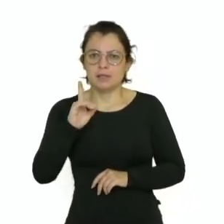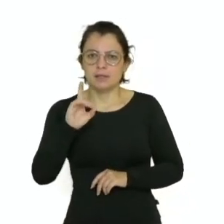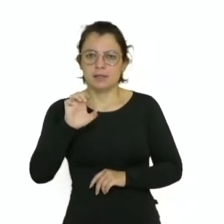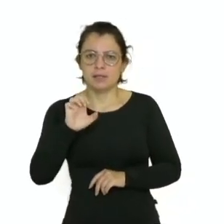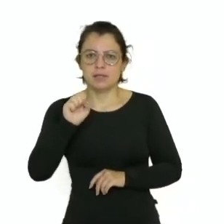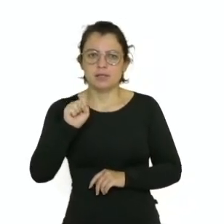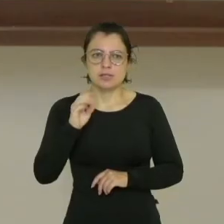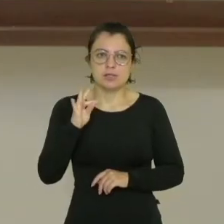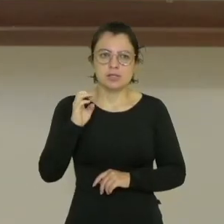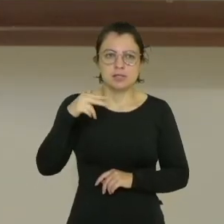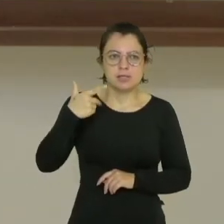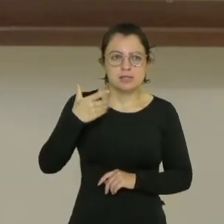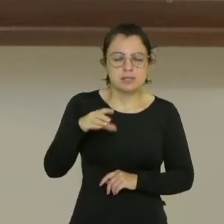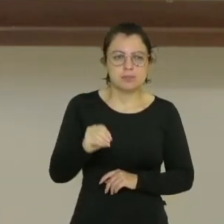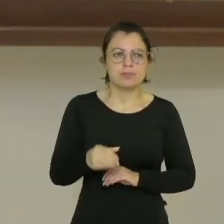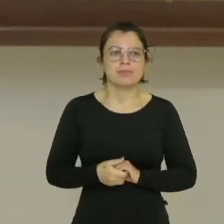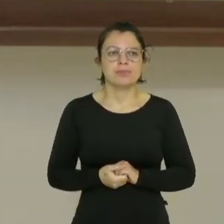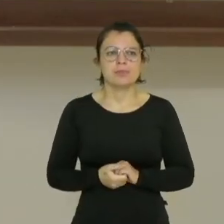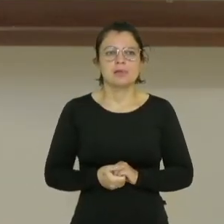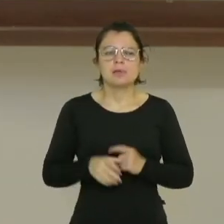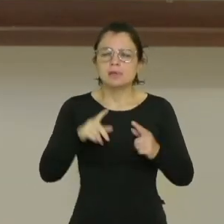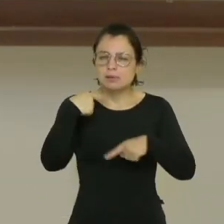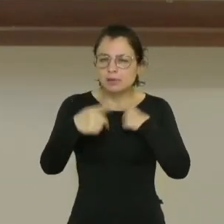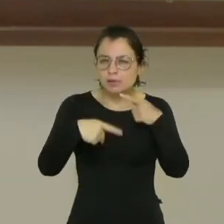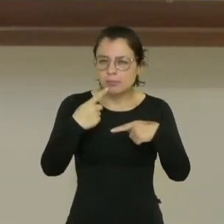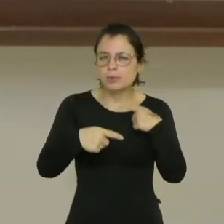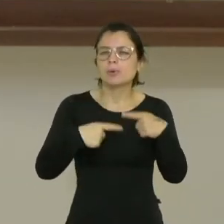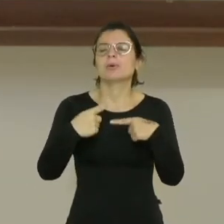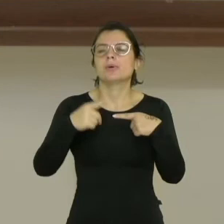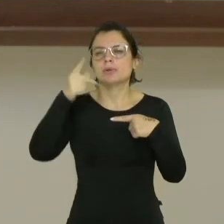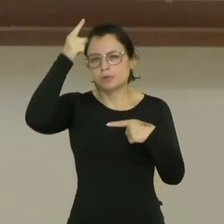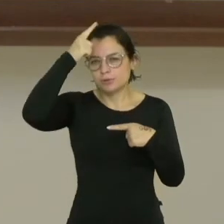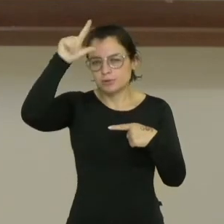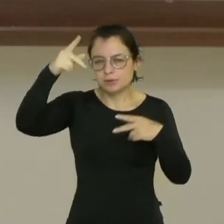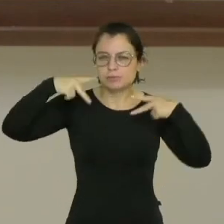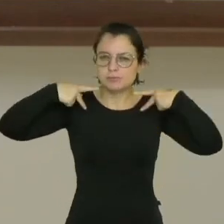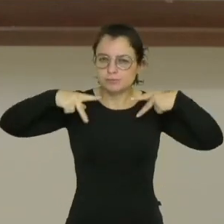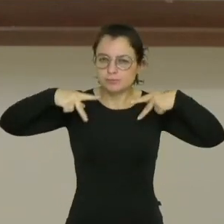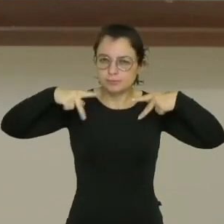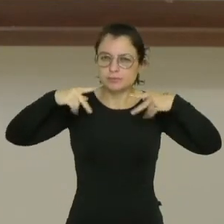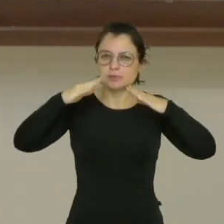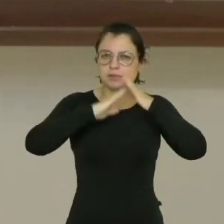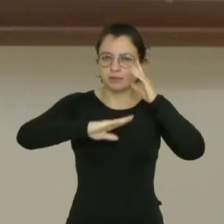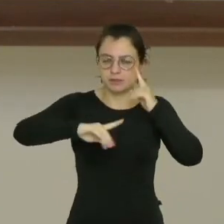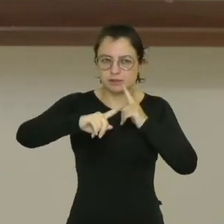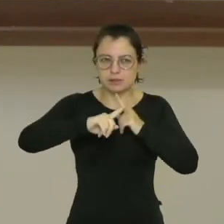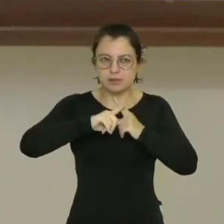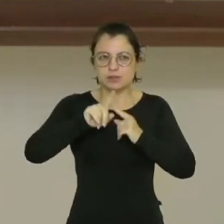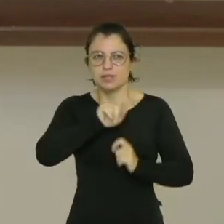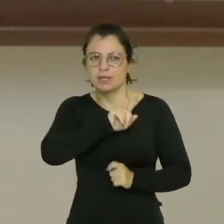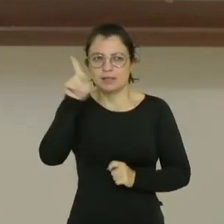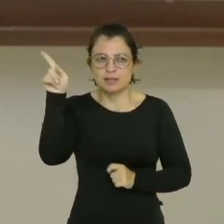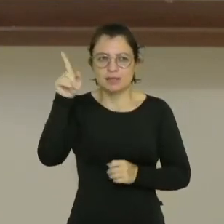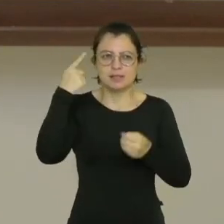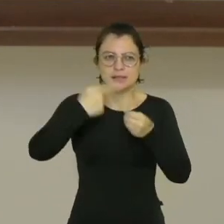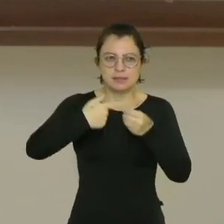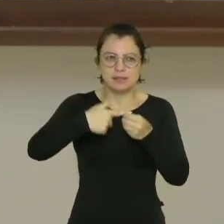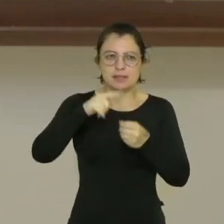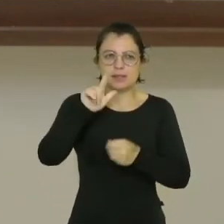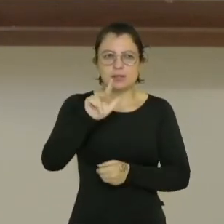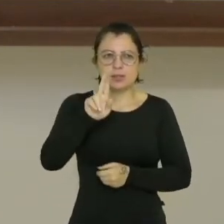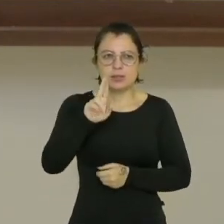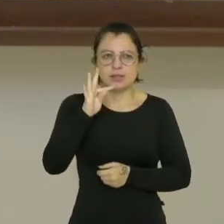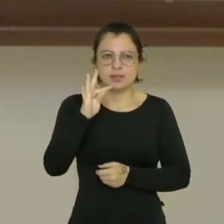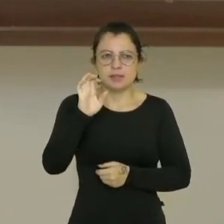Depois que Martinho Lutero prega as 95 teses na porta da igreja em Wittenberg e começa a reforma